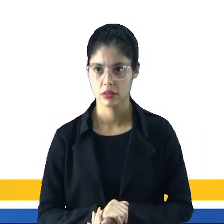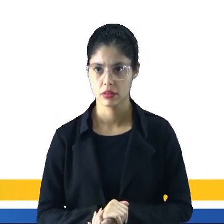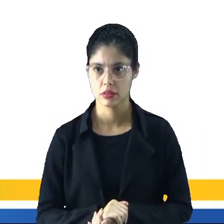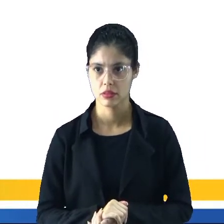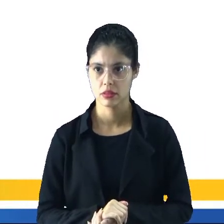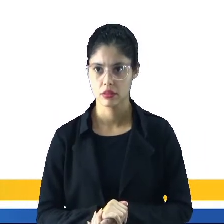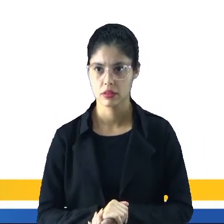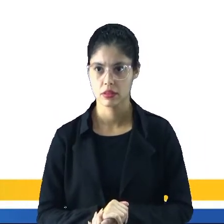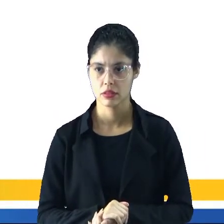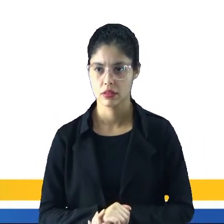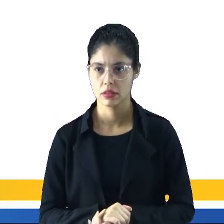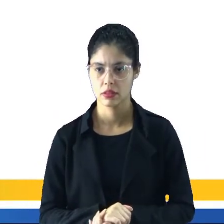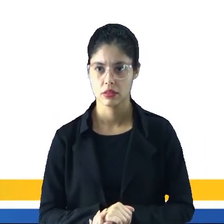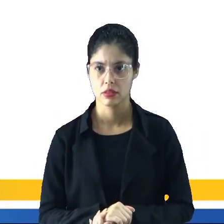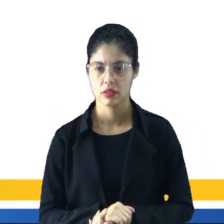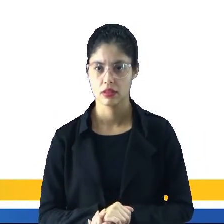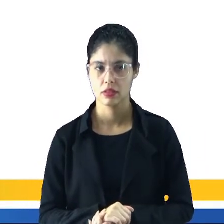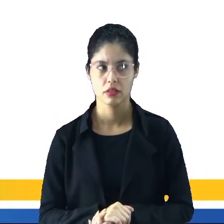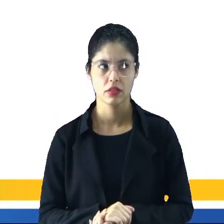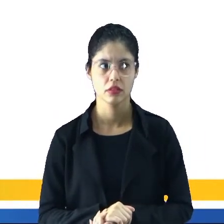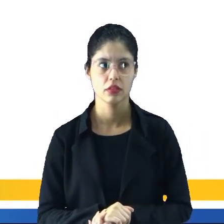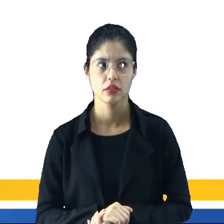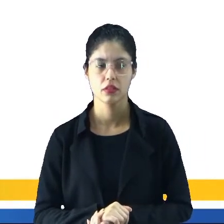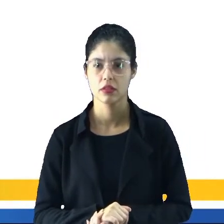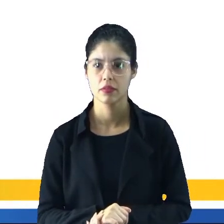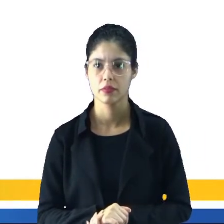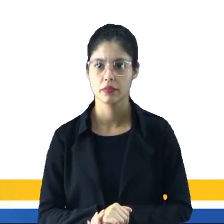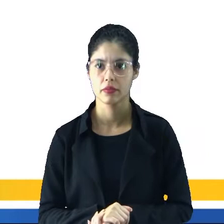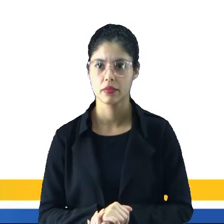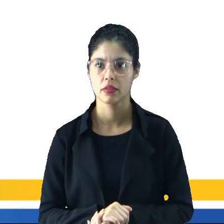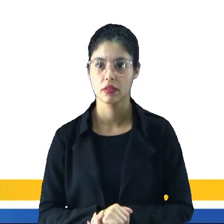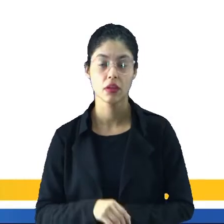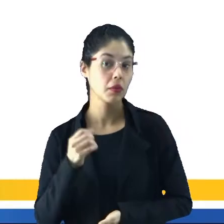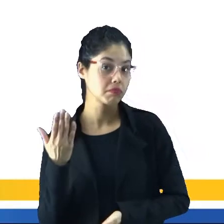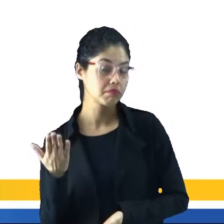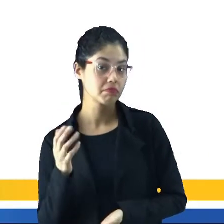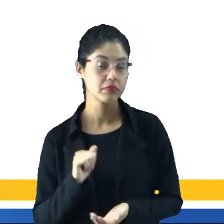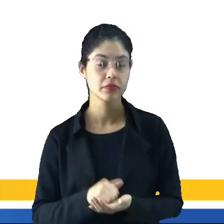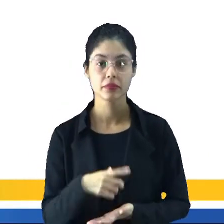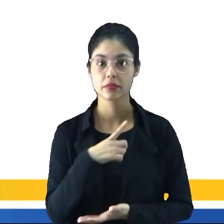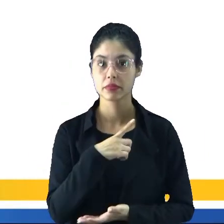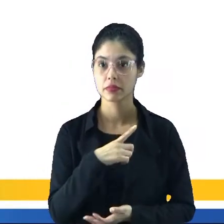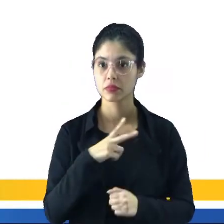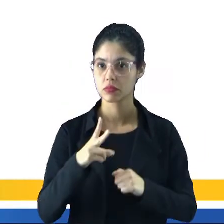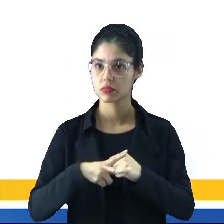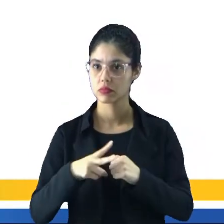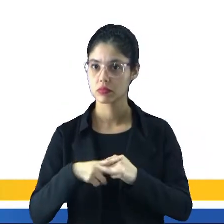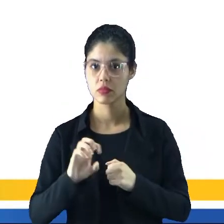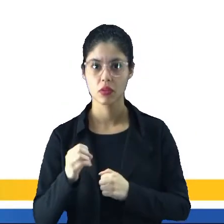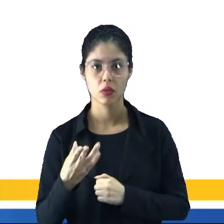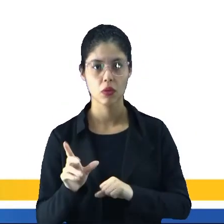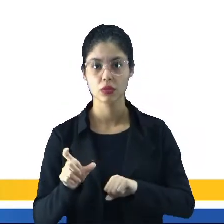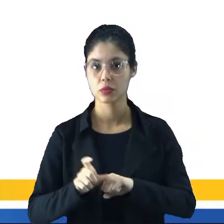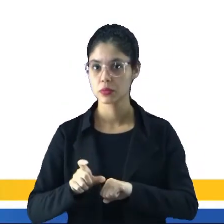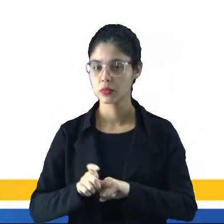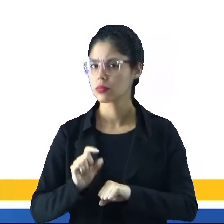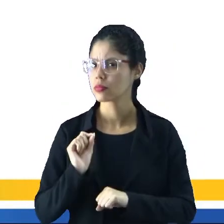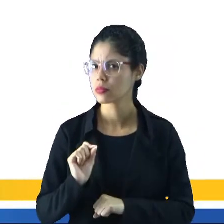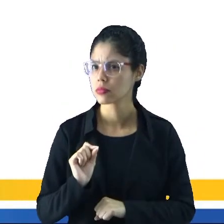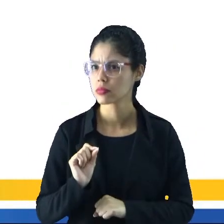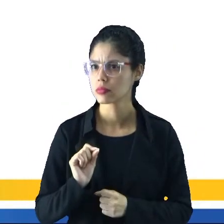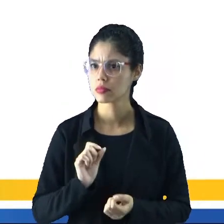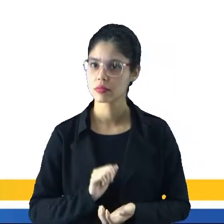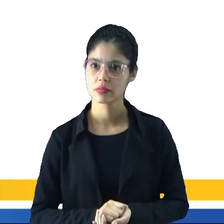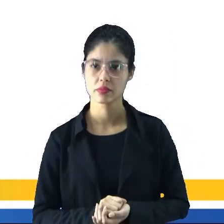celebrated their 50th wedding anniversary. E aí, temos um verbo ou um substantivo?